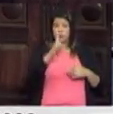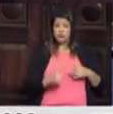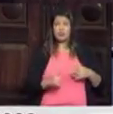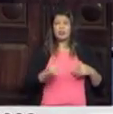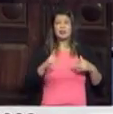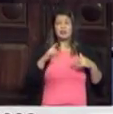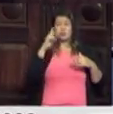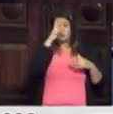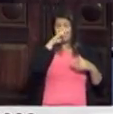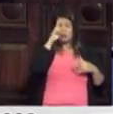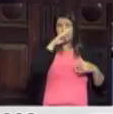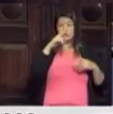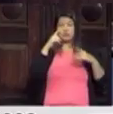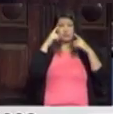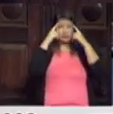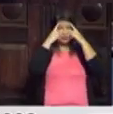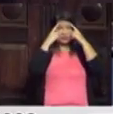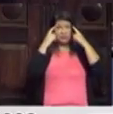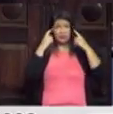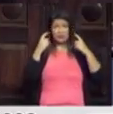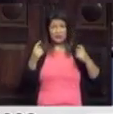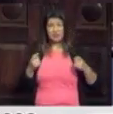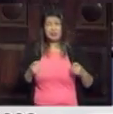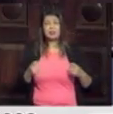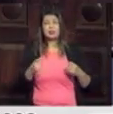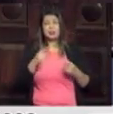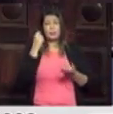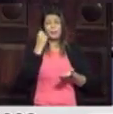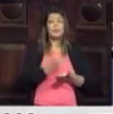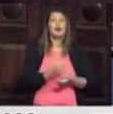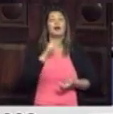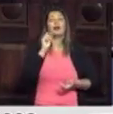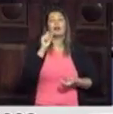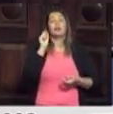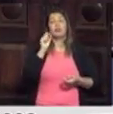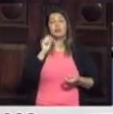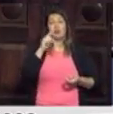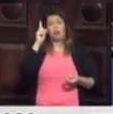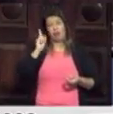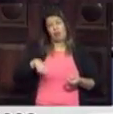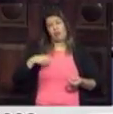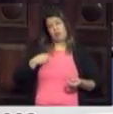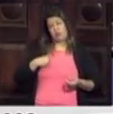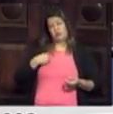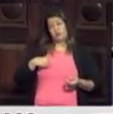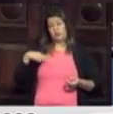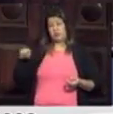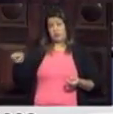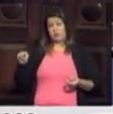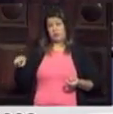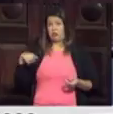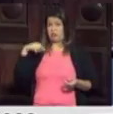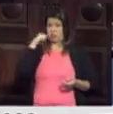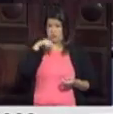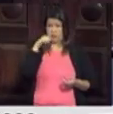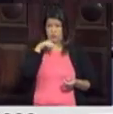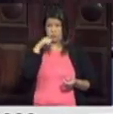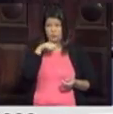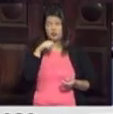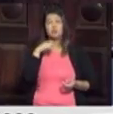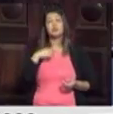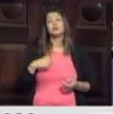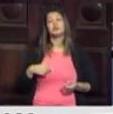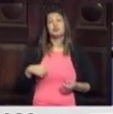de violência que marca, infelizmente, a trajetória das mulheres na humanidade. E, por